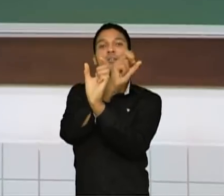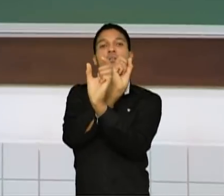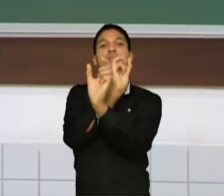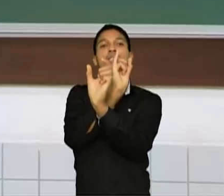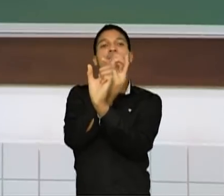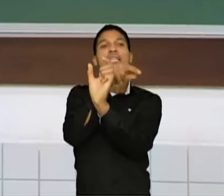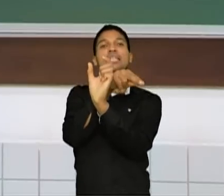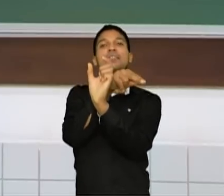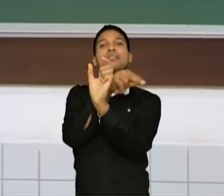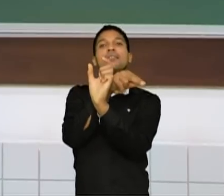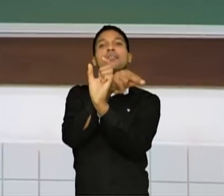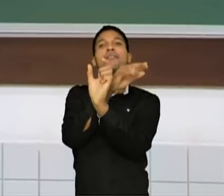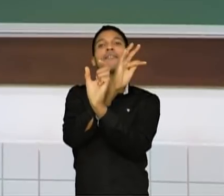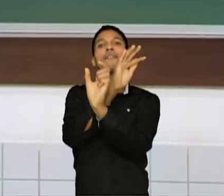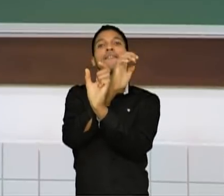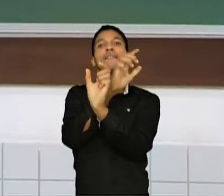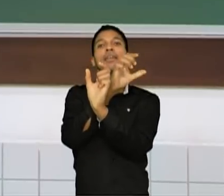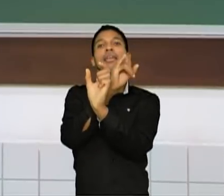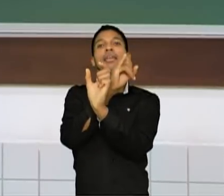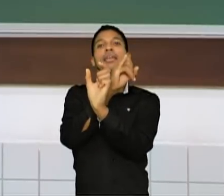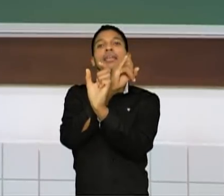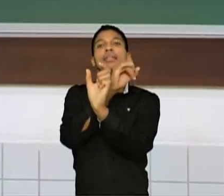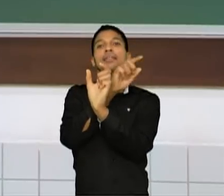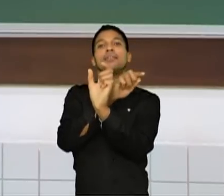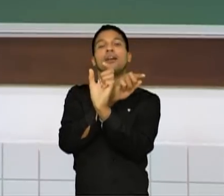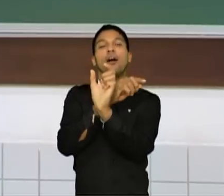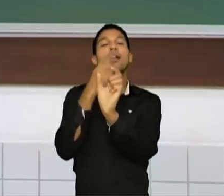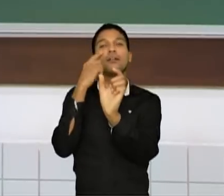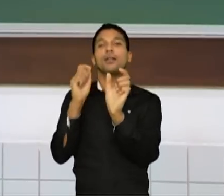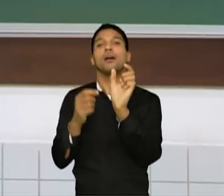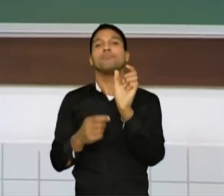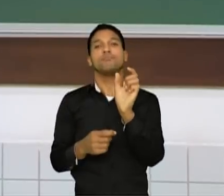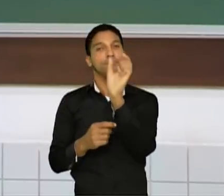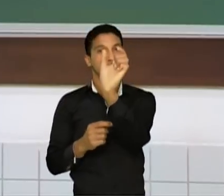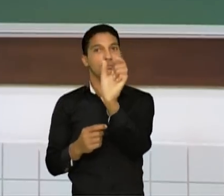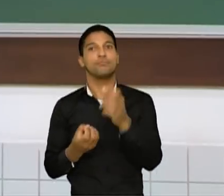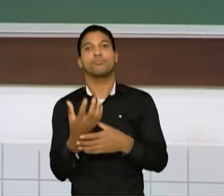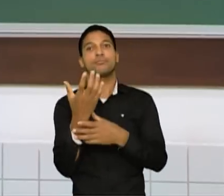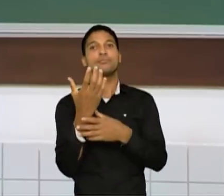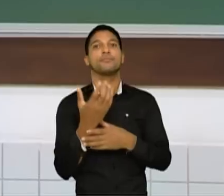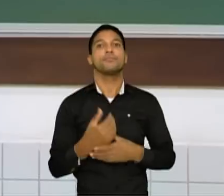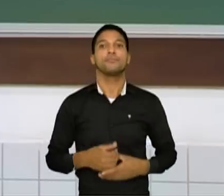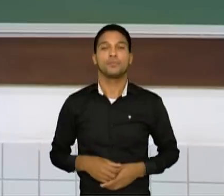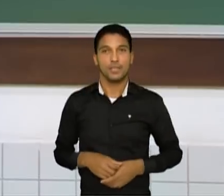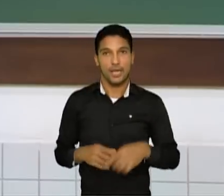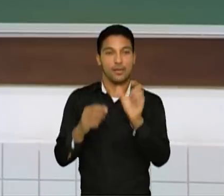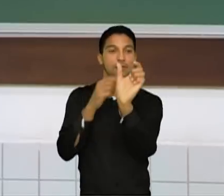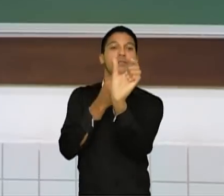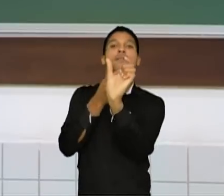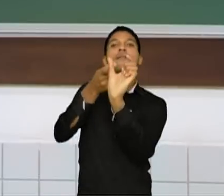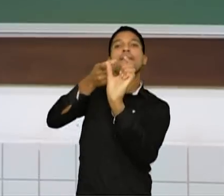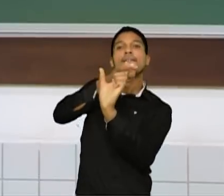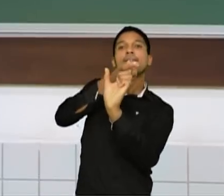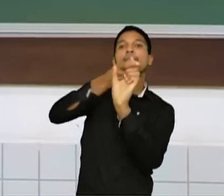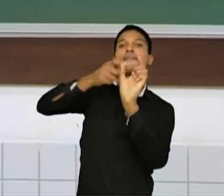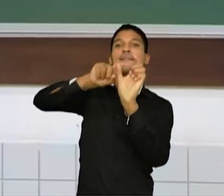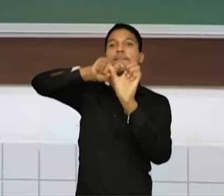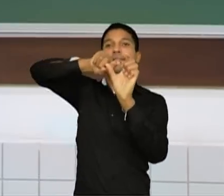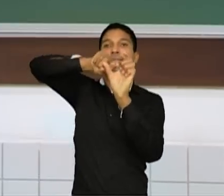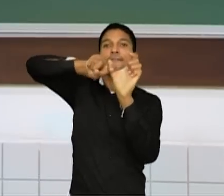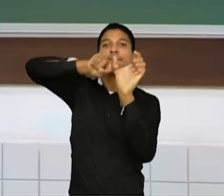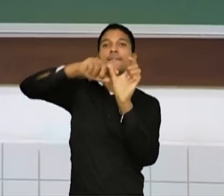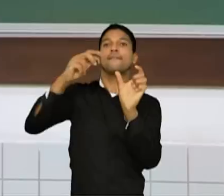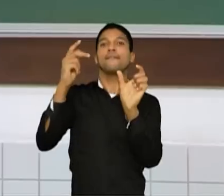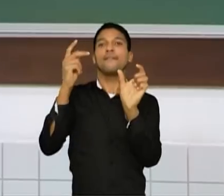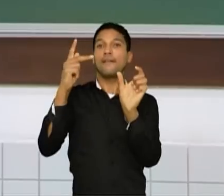Né? Por exemplo, continuando no nosso exemplo da palavra feliz, né? A gente pode ter o prefixo in mais o sufixo mente.